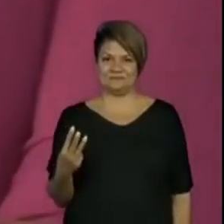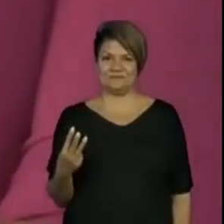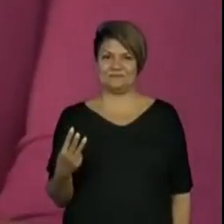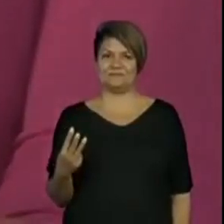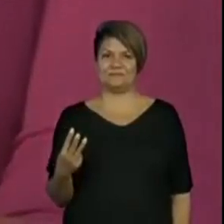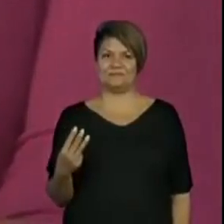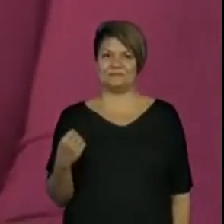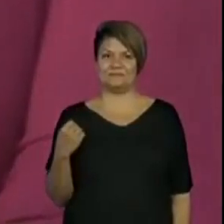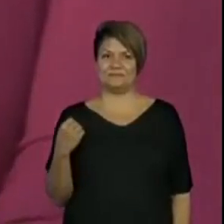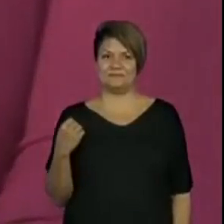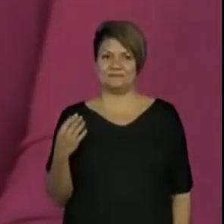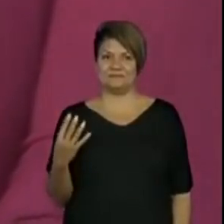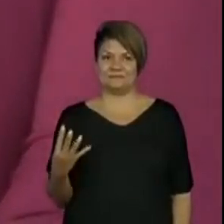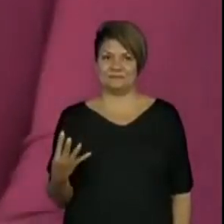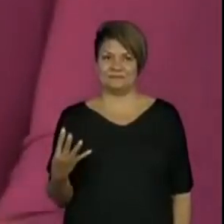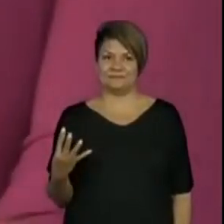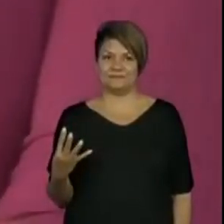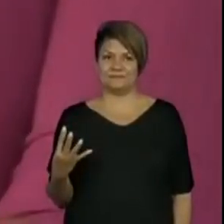três,